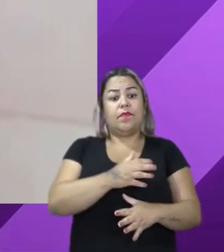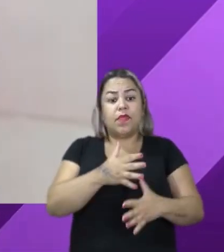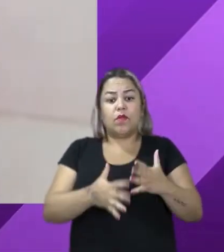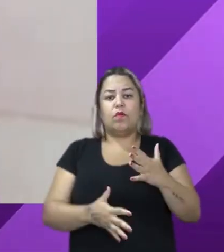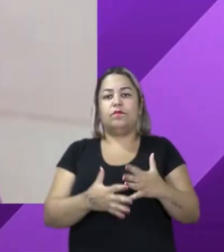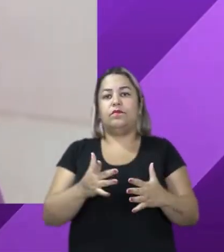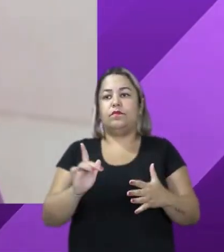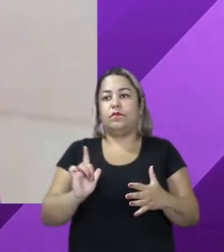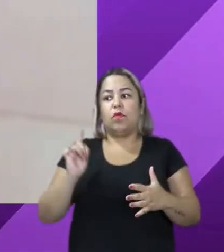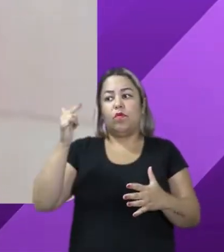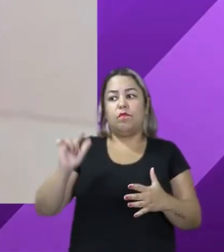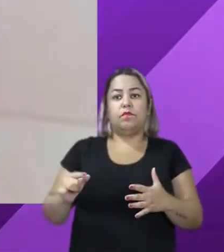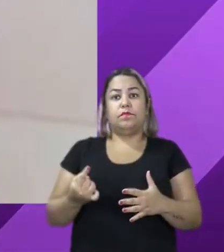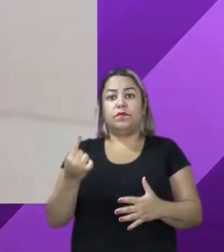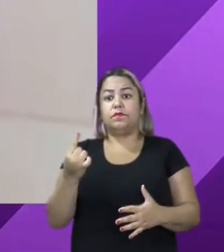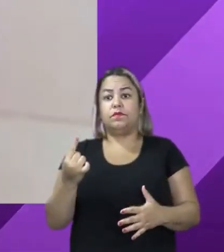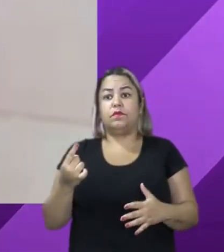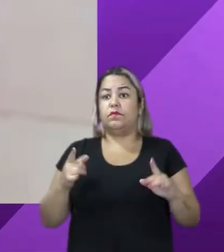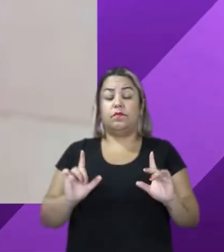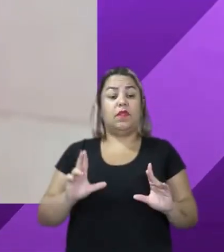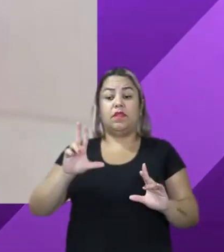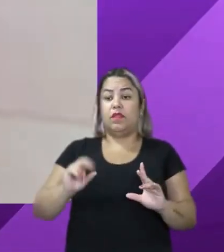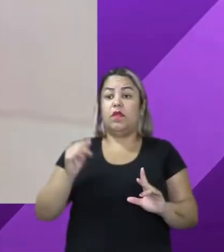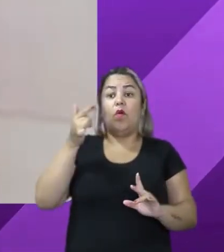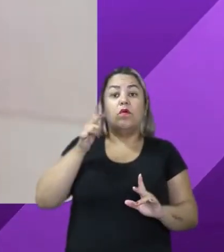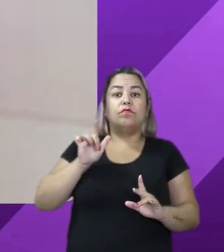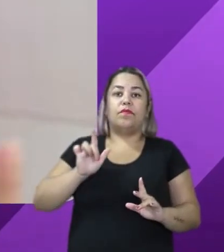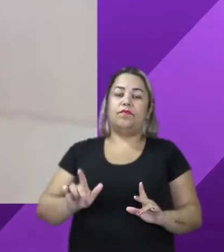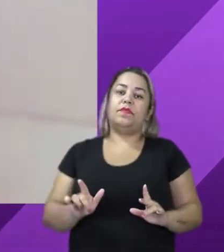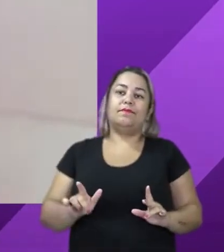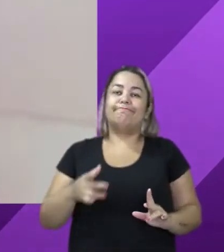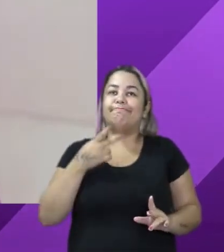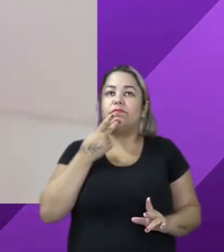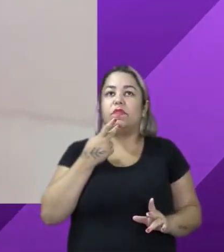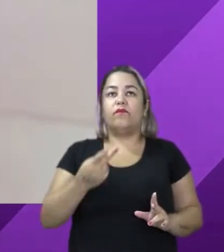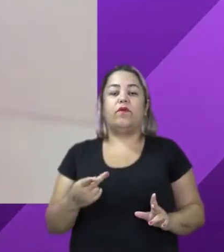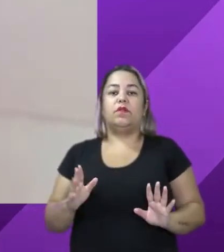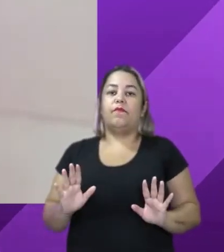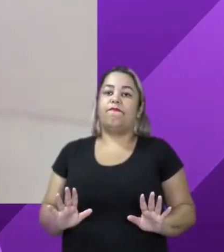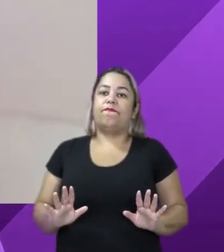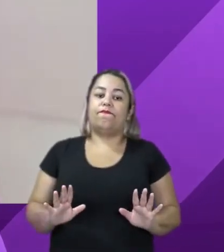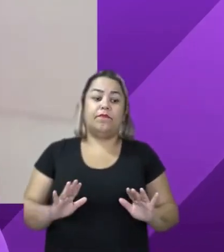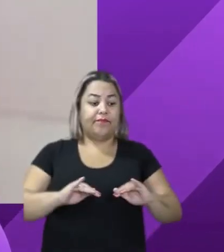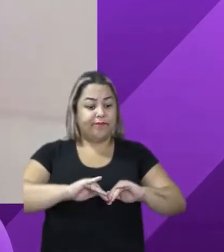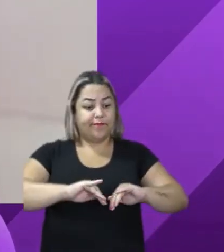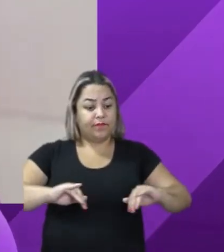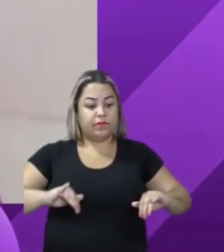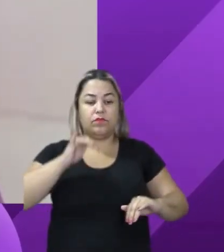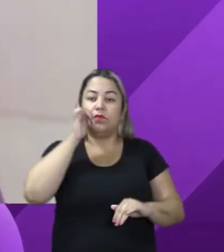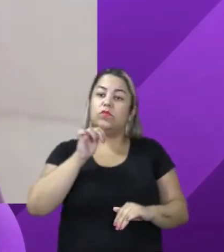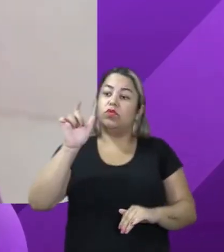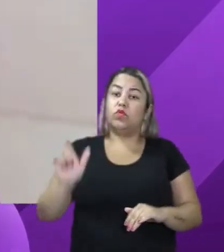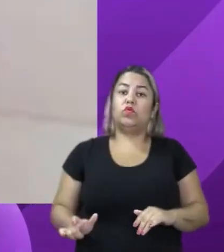de uma e de outra de formas que a gente não consegue nem mensurar. Ela afasta também as mulheres